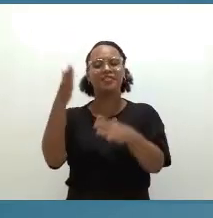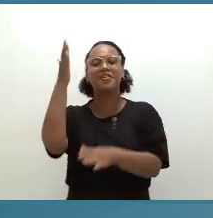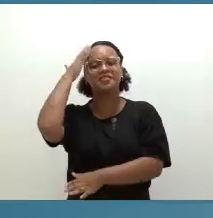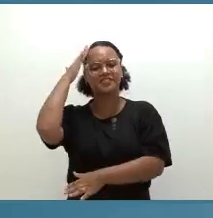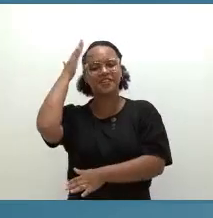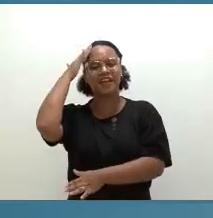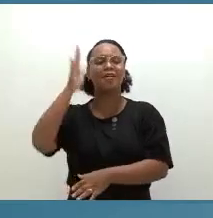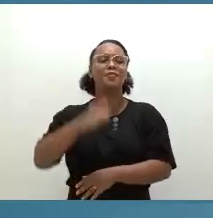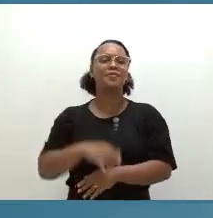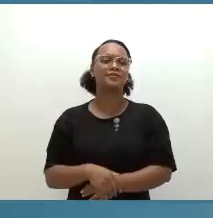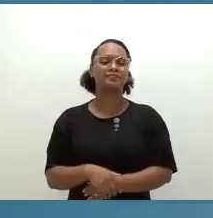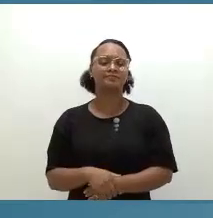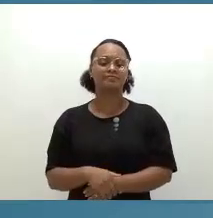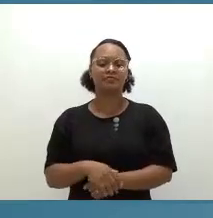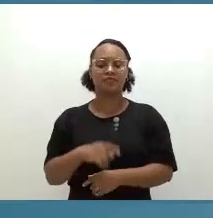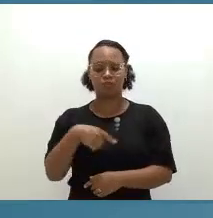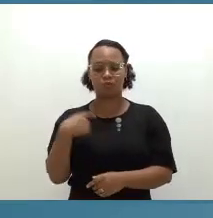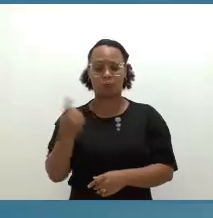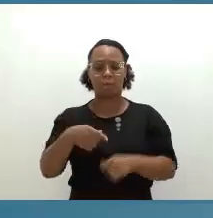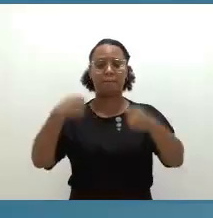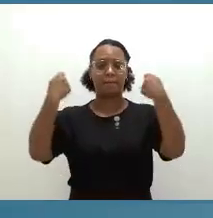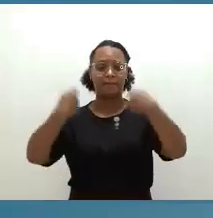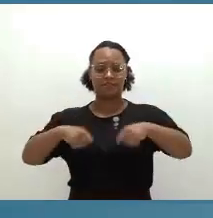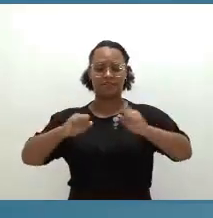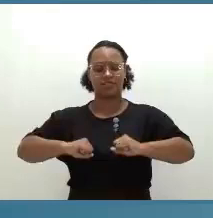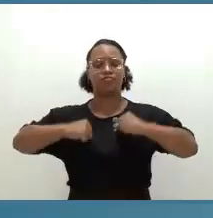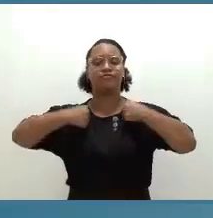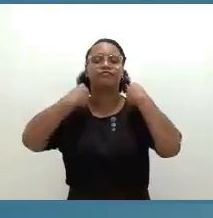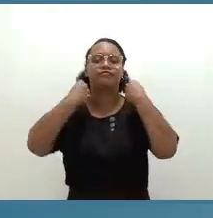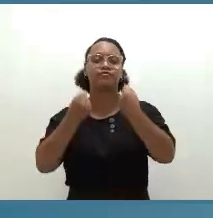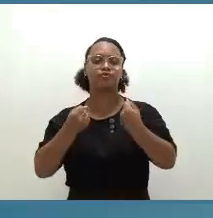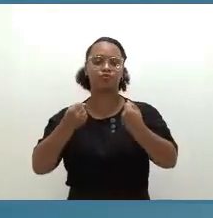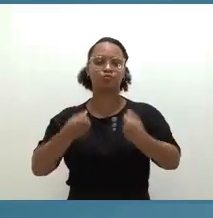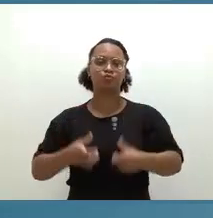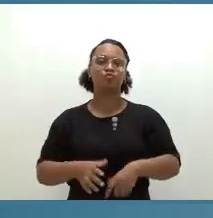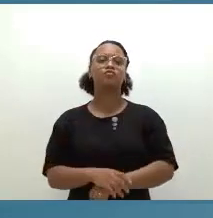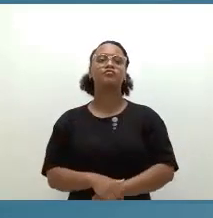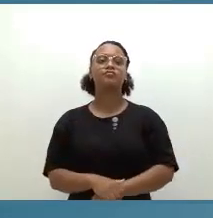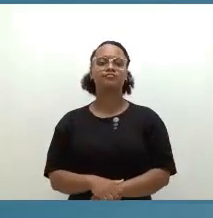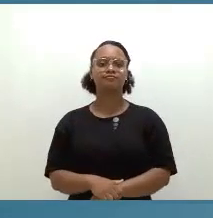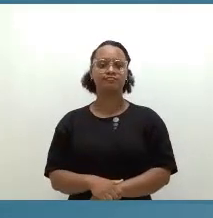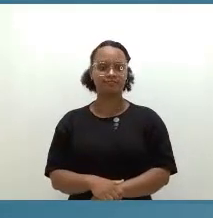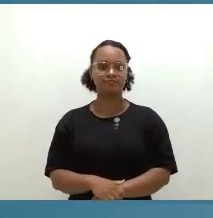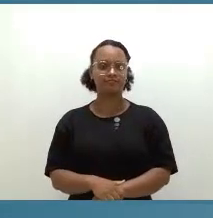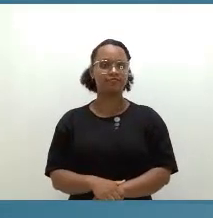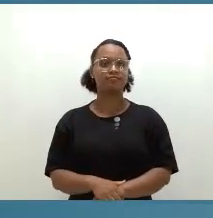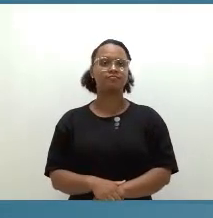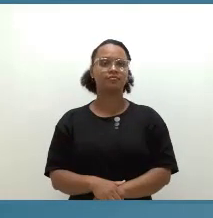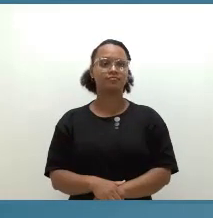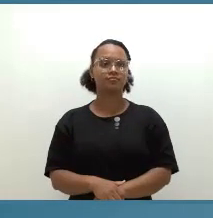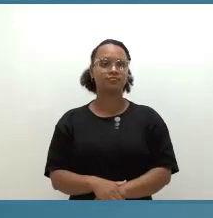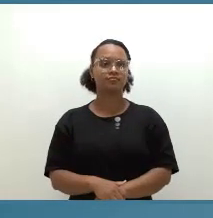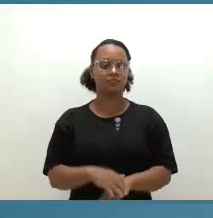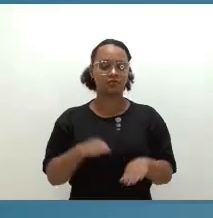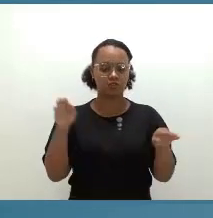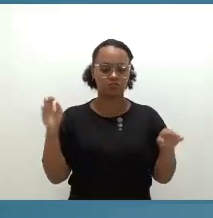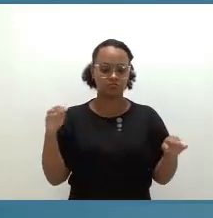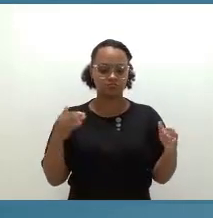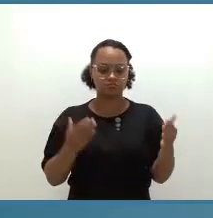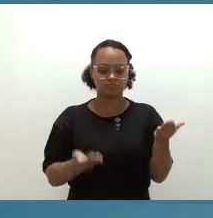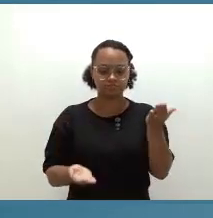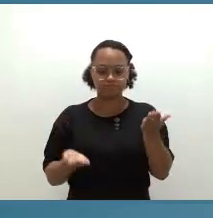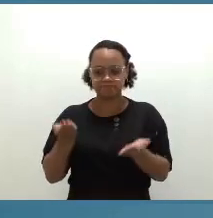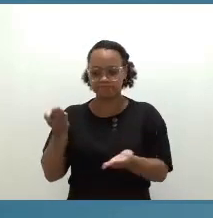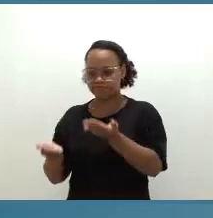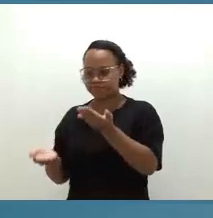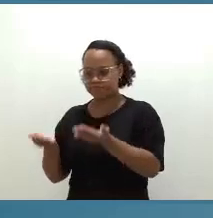difícil. E exige de cada um de nós um esforço para que se possa conciliar as